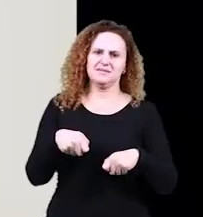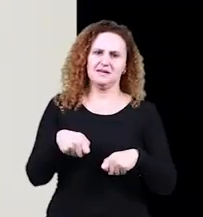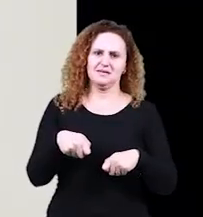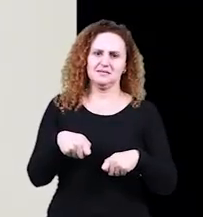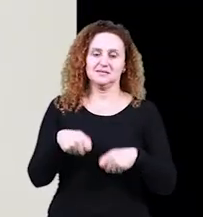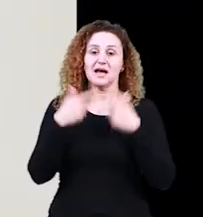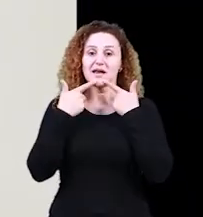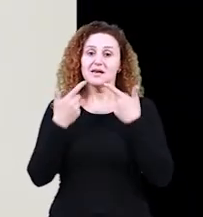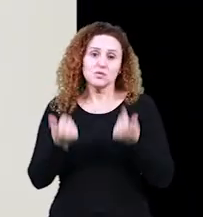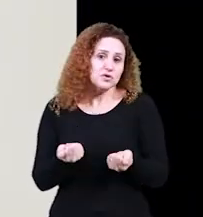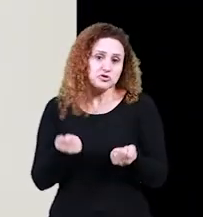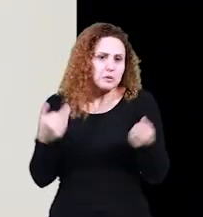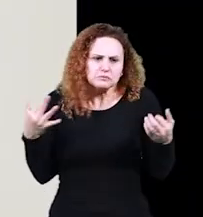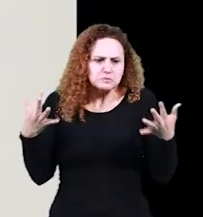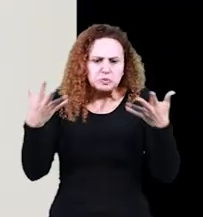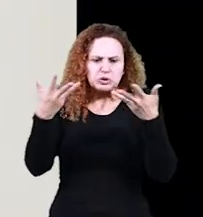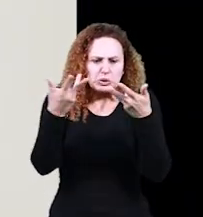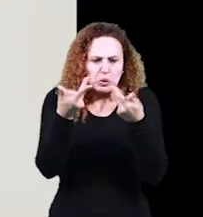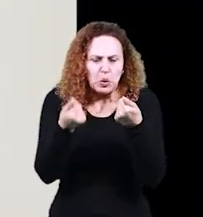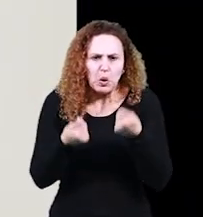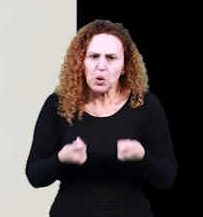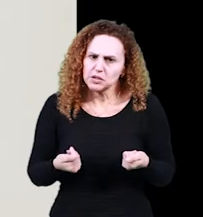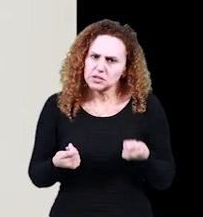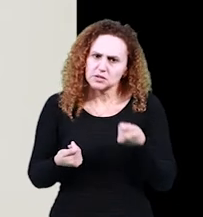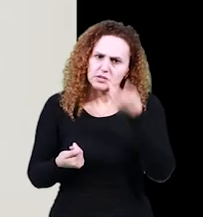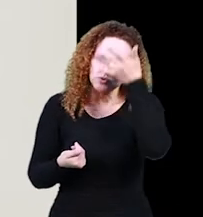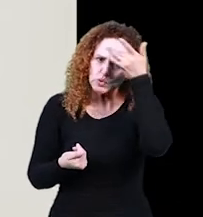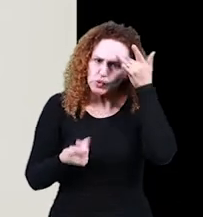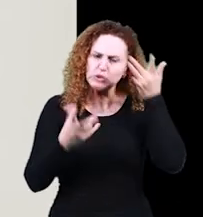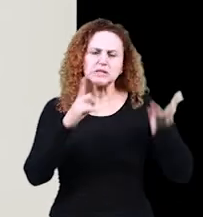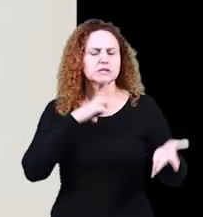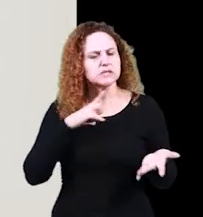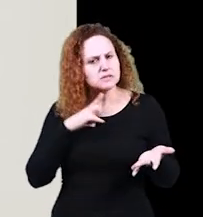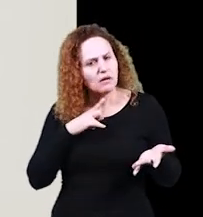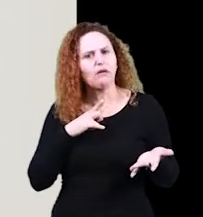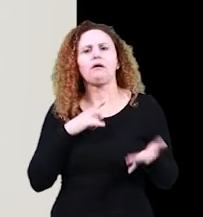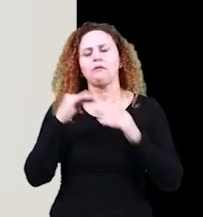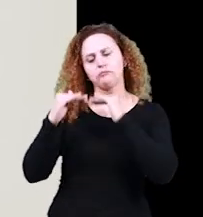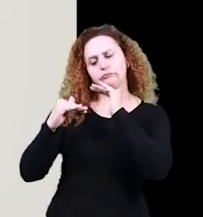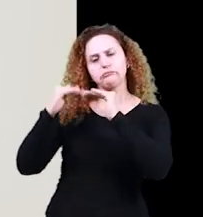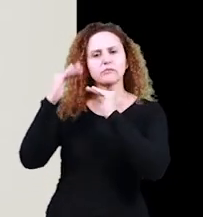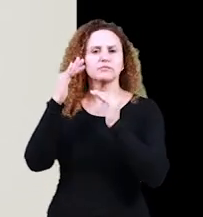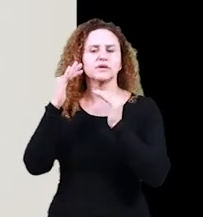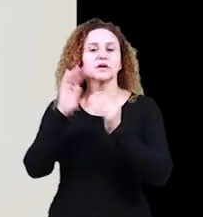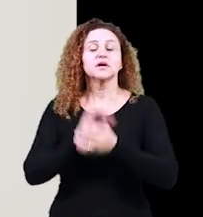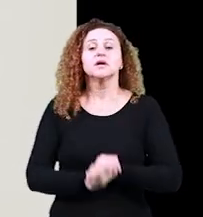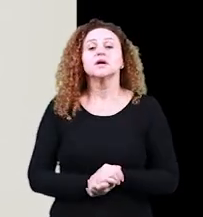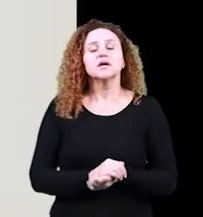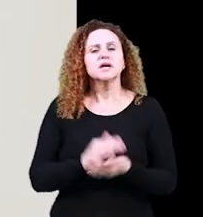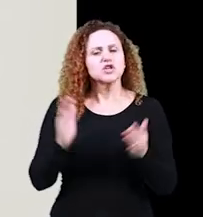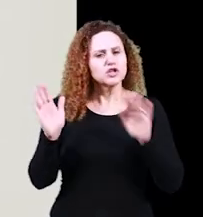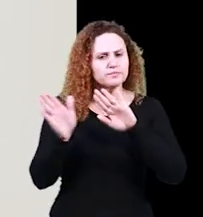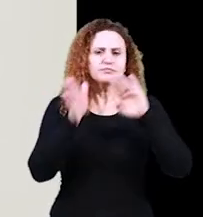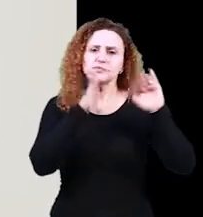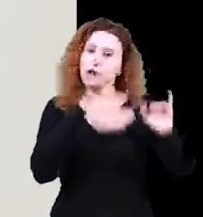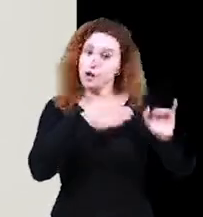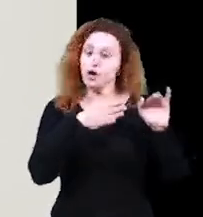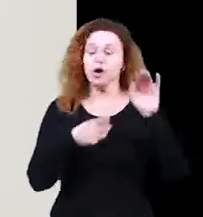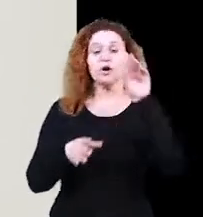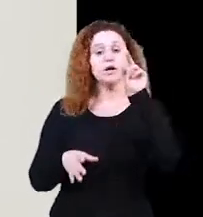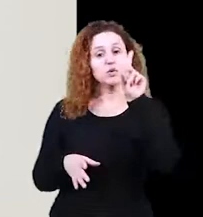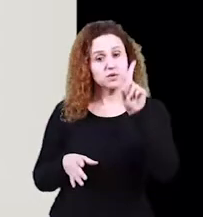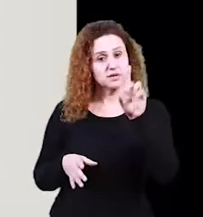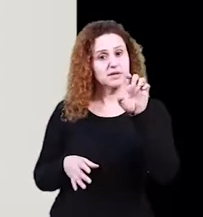é competência que todo falante tem de desenvolver as frases da língua e o desempenho é um moto né